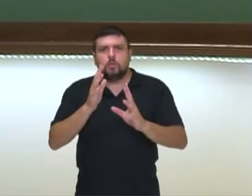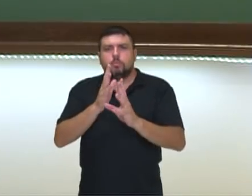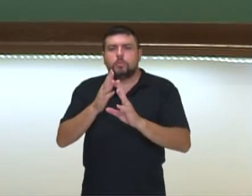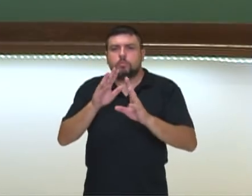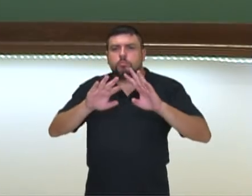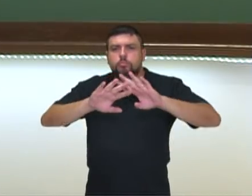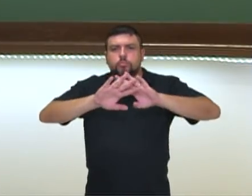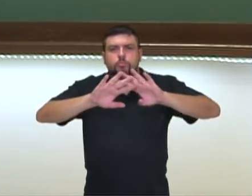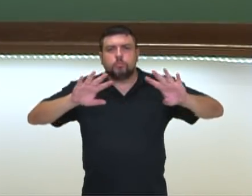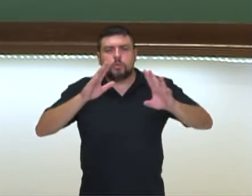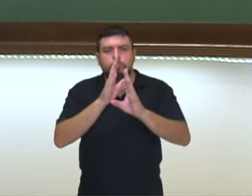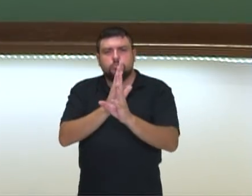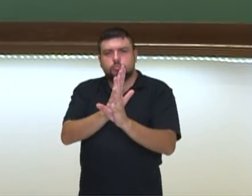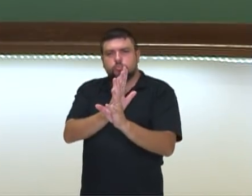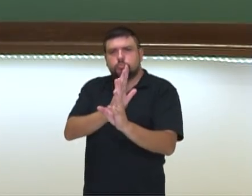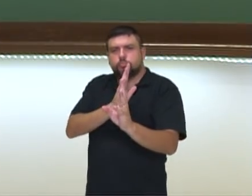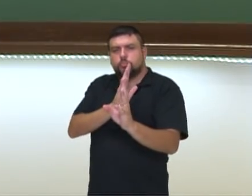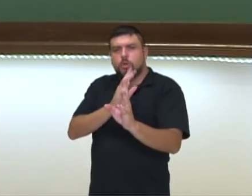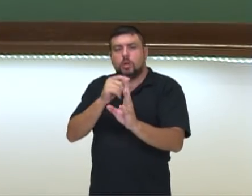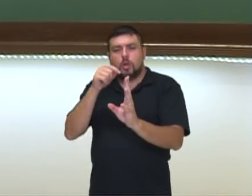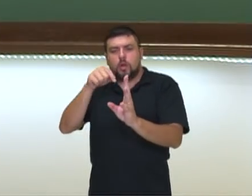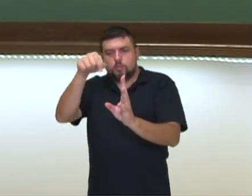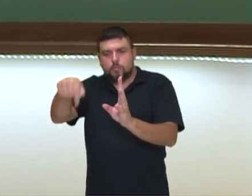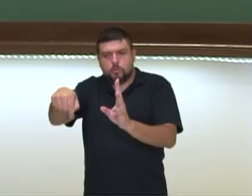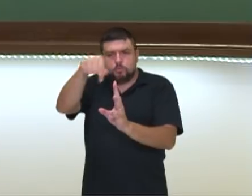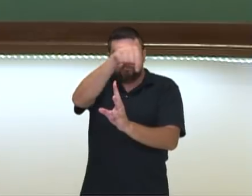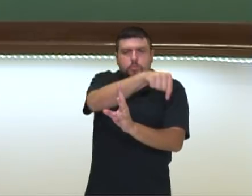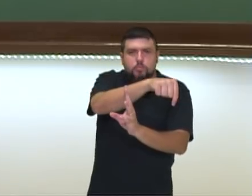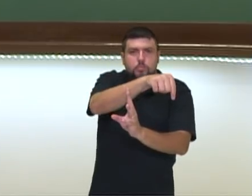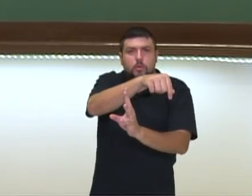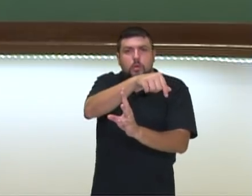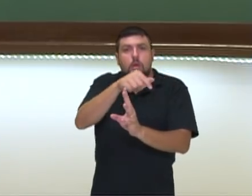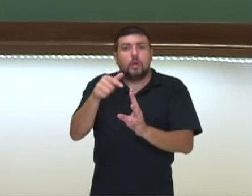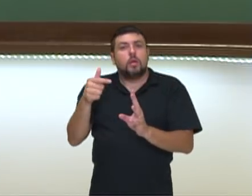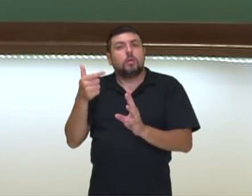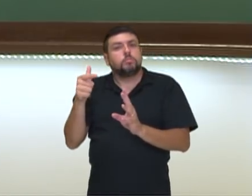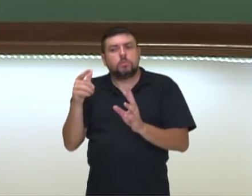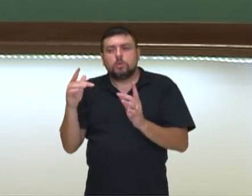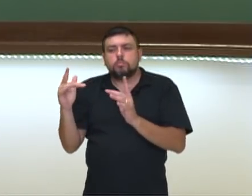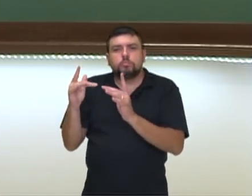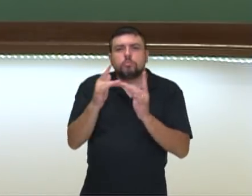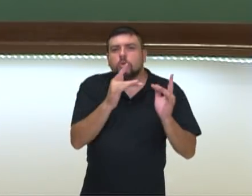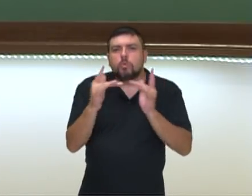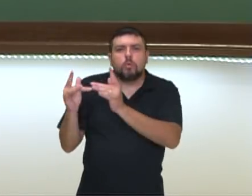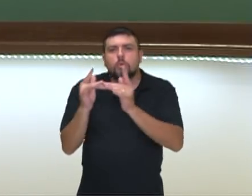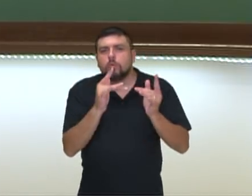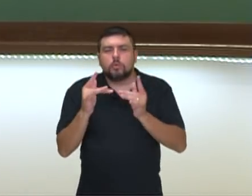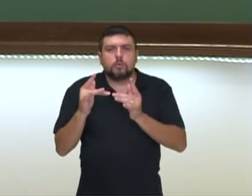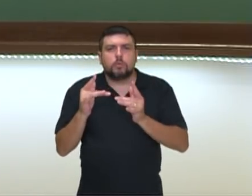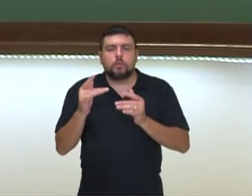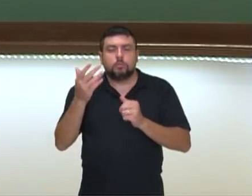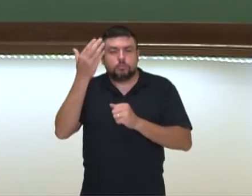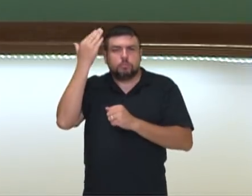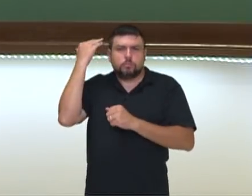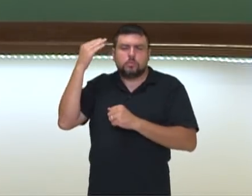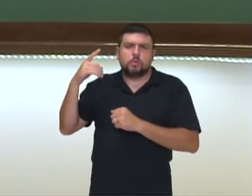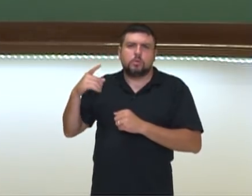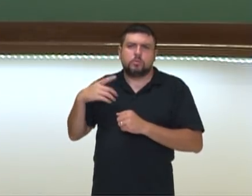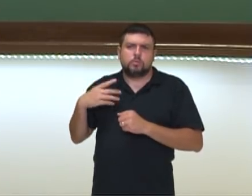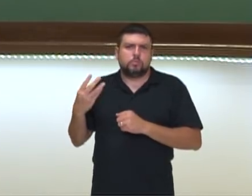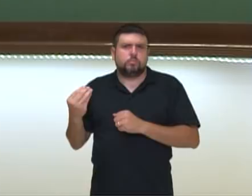Desta forma, não havia tanto contato físico como os jogos coletivos que tinham na época, principalmente